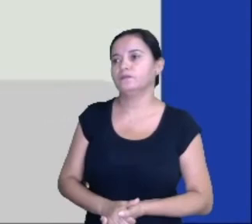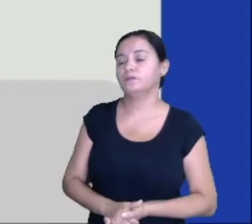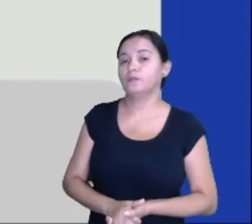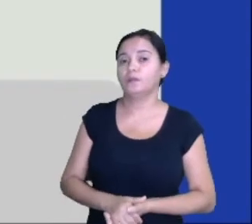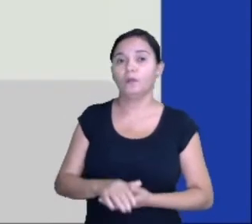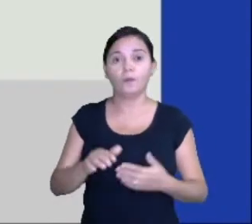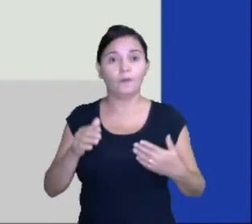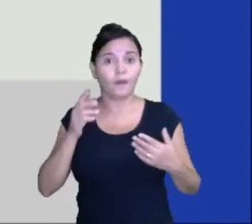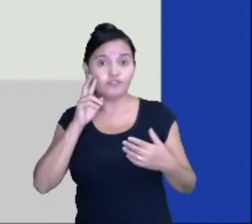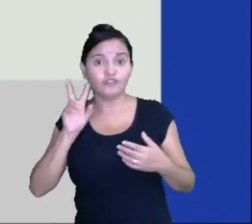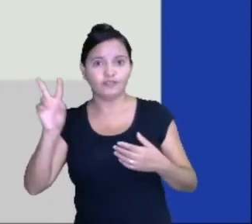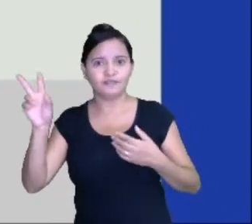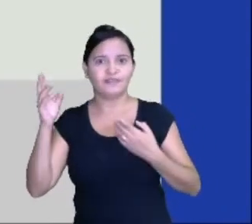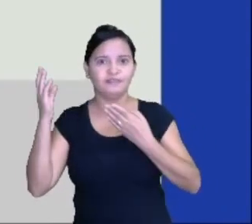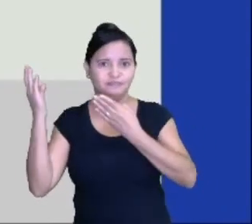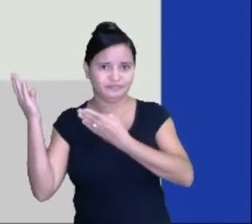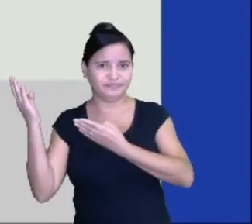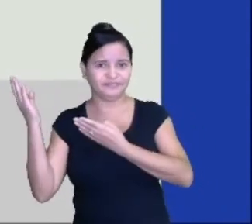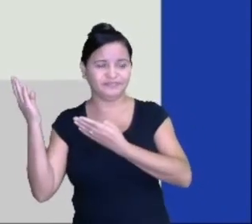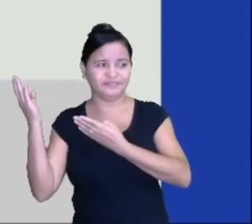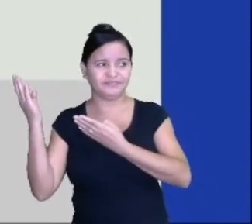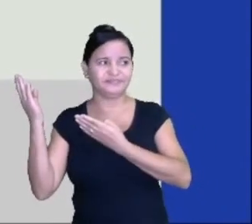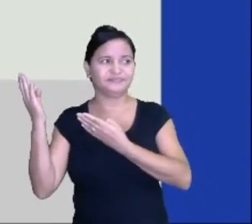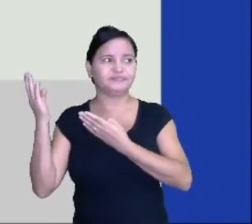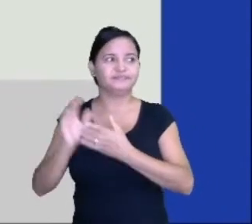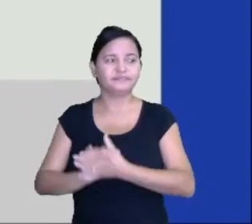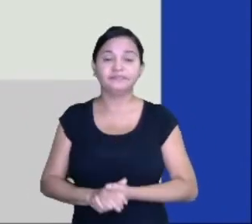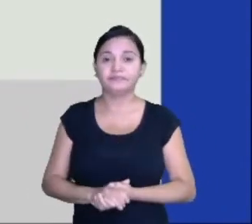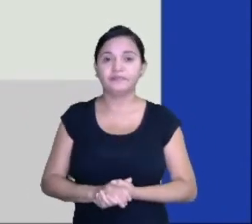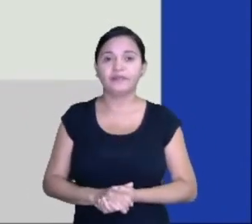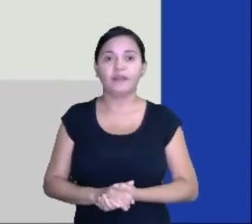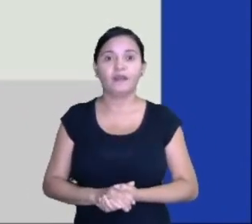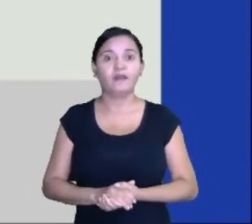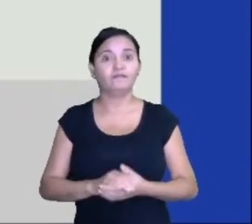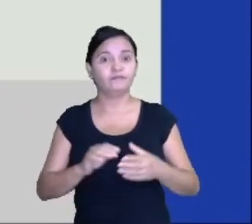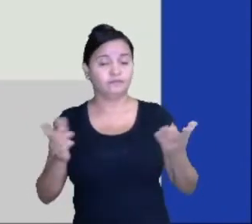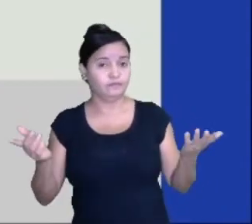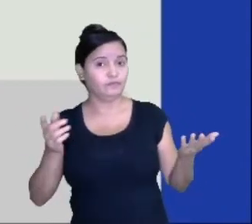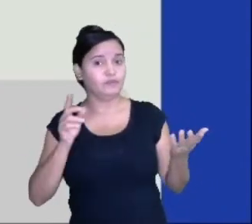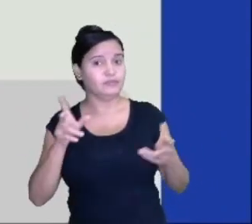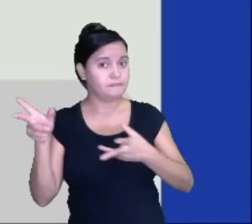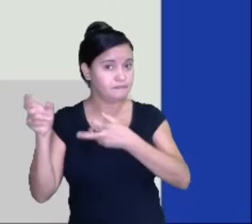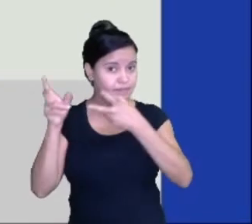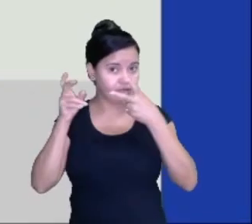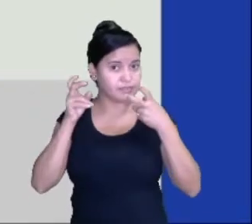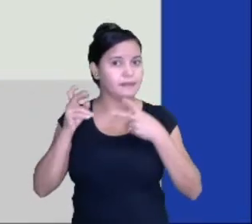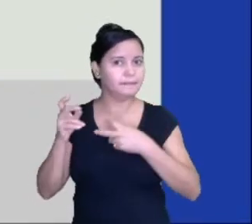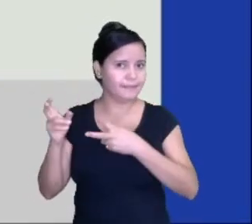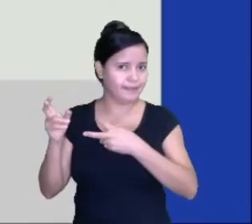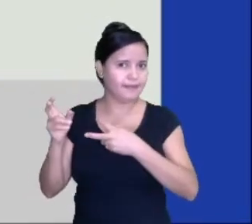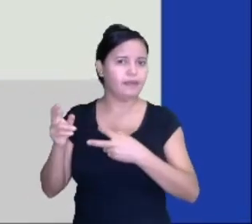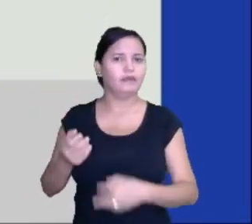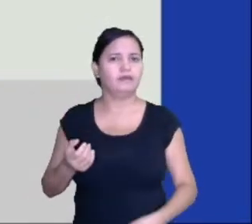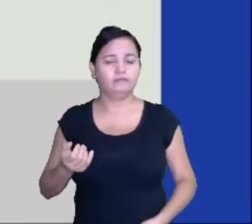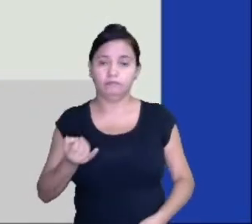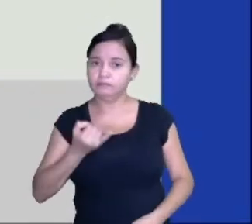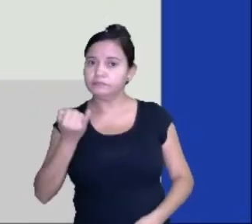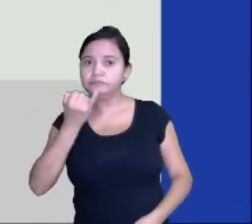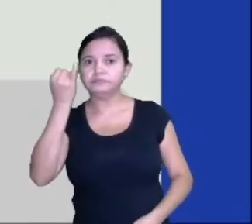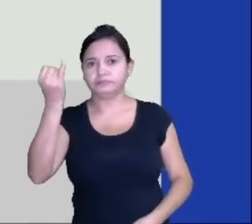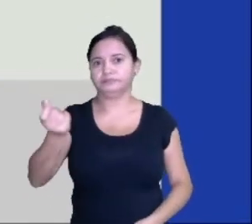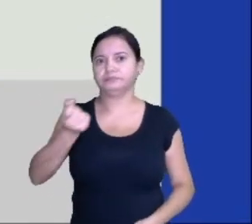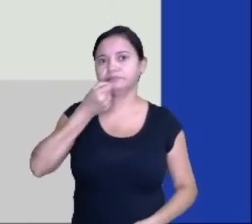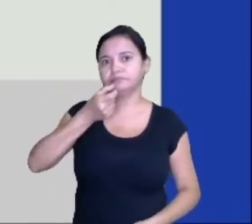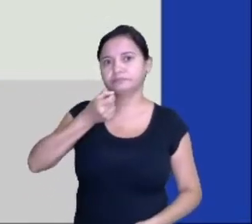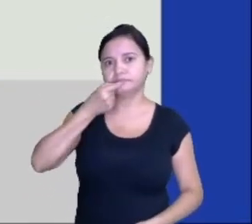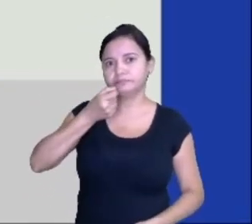gente olha essa imagem aqui, quando a gente observa aqui essa imagem, você percebe claramente a importância dos anticoncepcionais, como está aqui, ó.